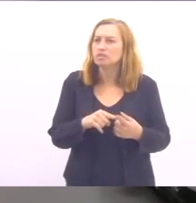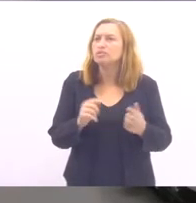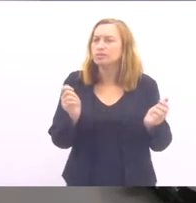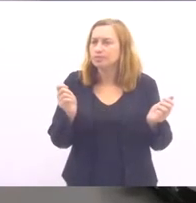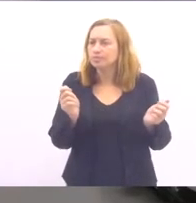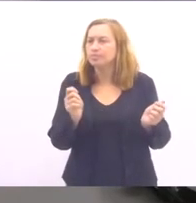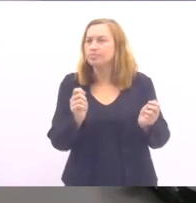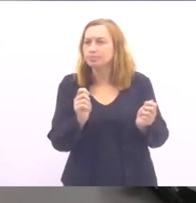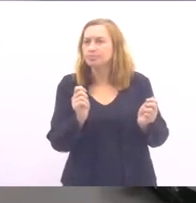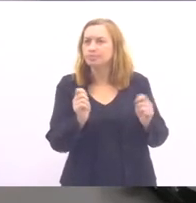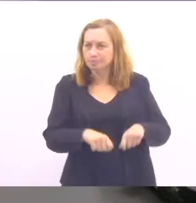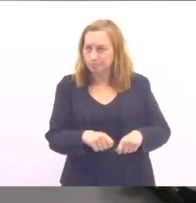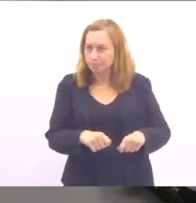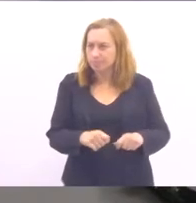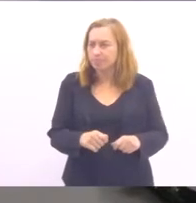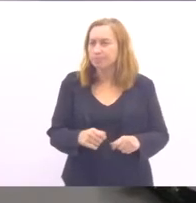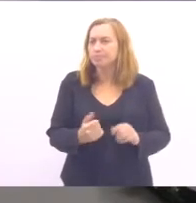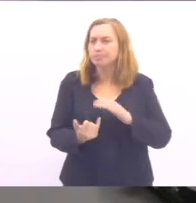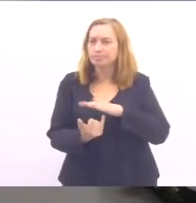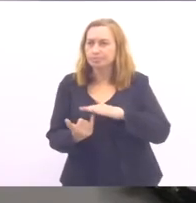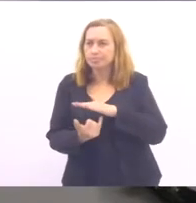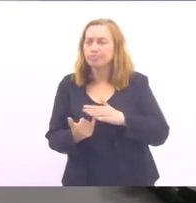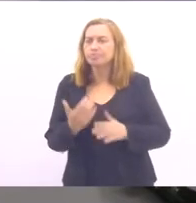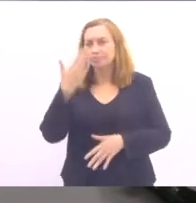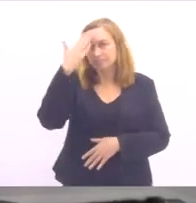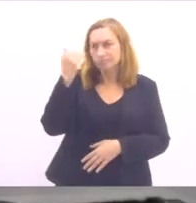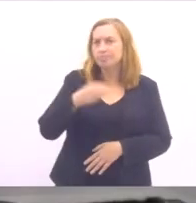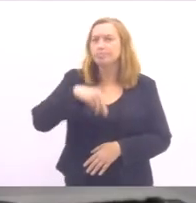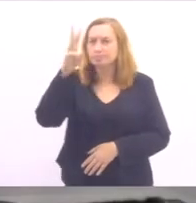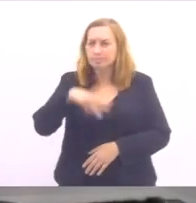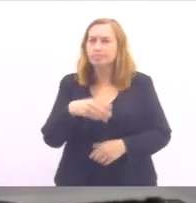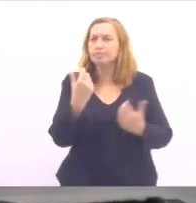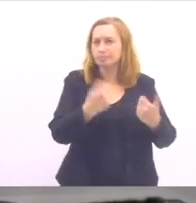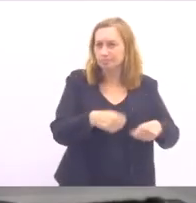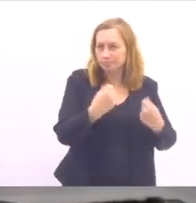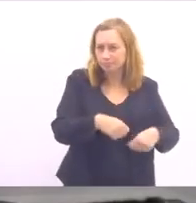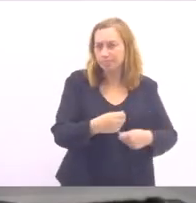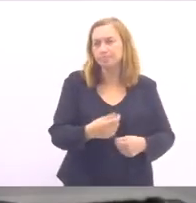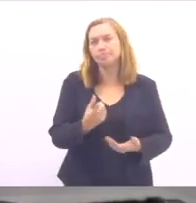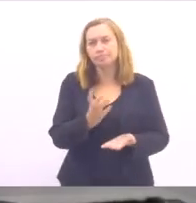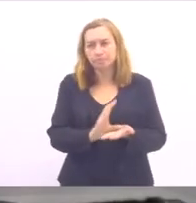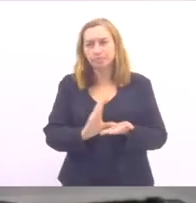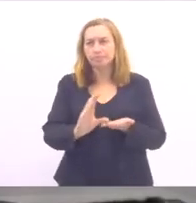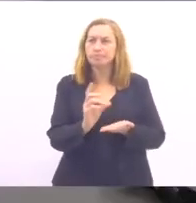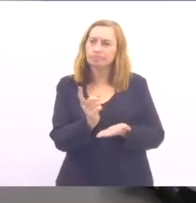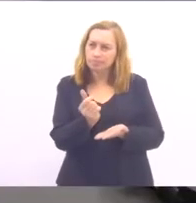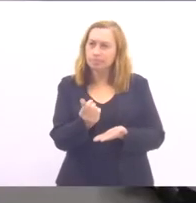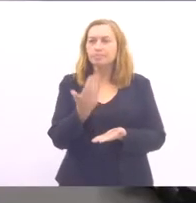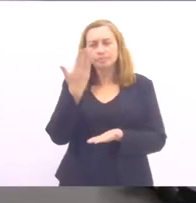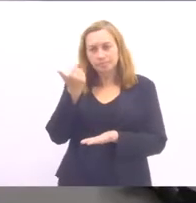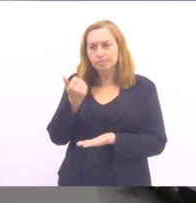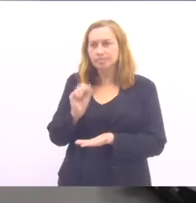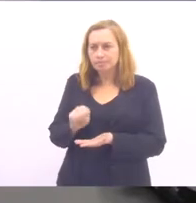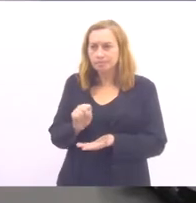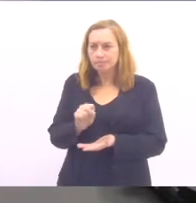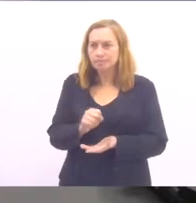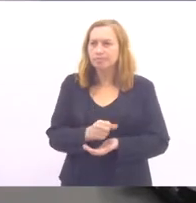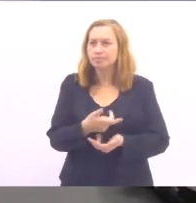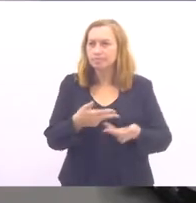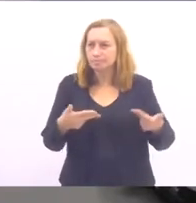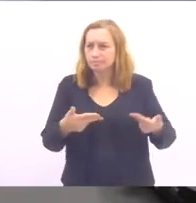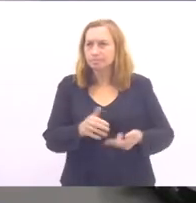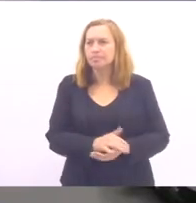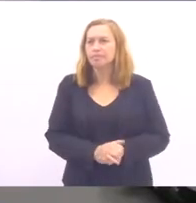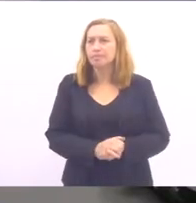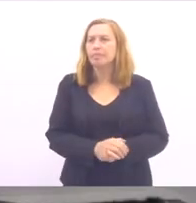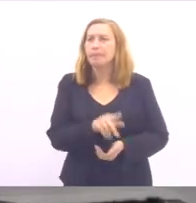capacitar a cooperativa para poder... E termos um diagnóstico, poder, exatamente, saber quem precisa... Poder receber recursos, receber material, receber várias coisas. E